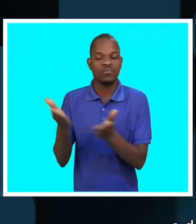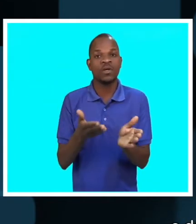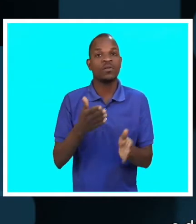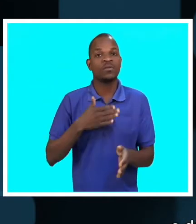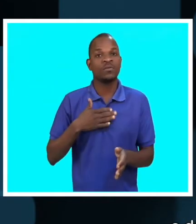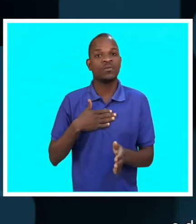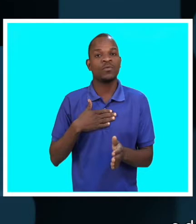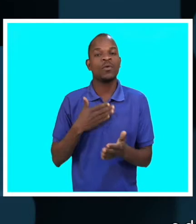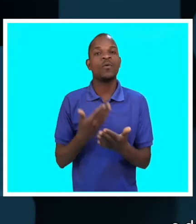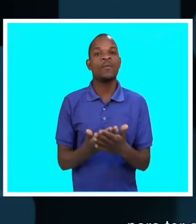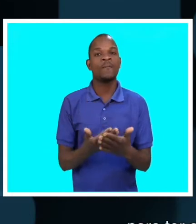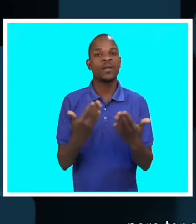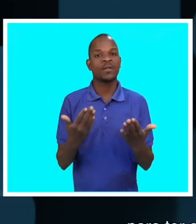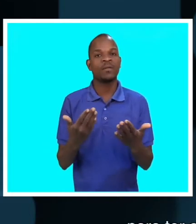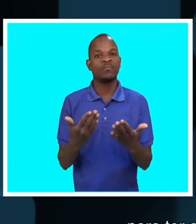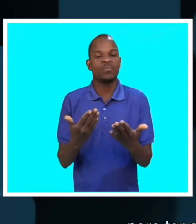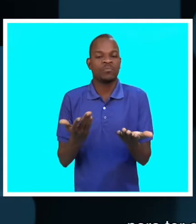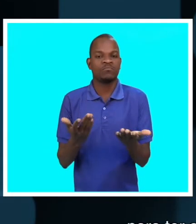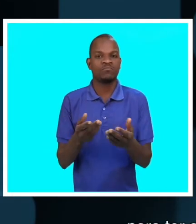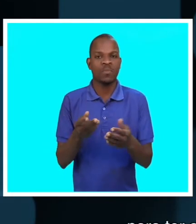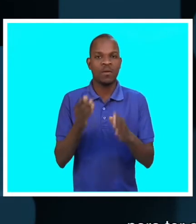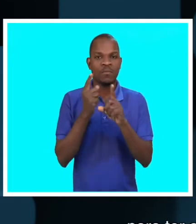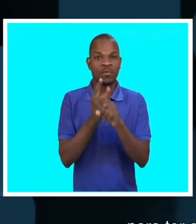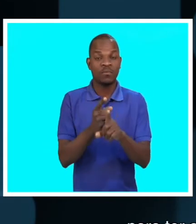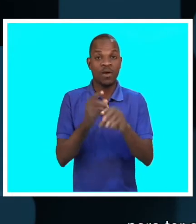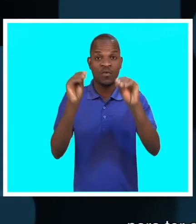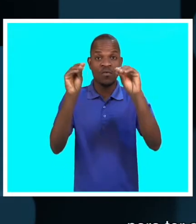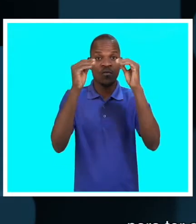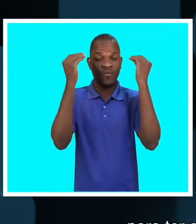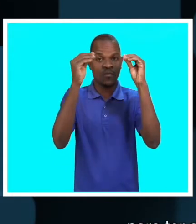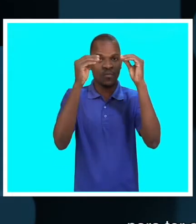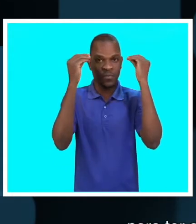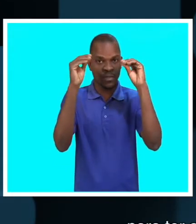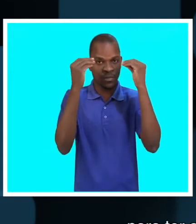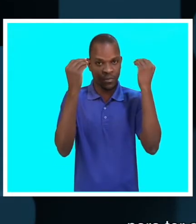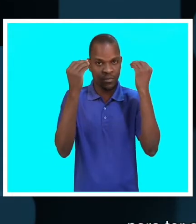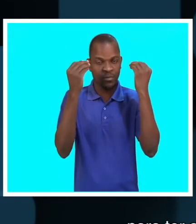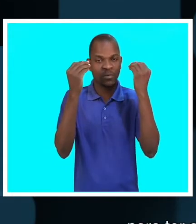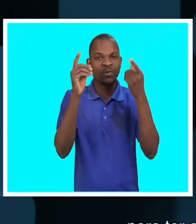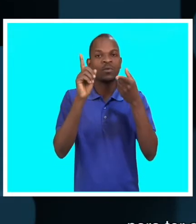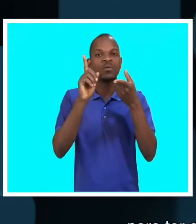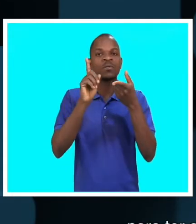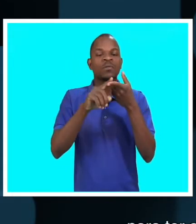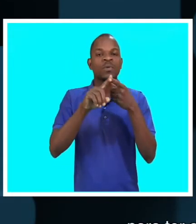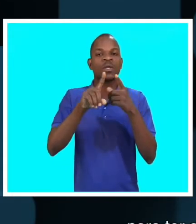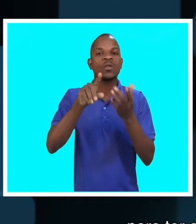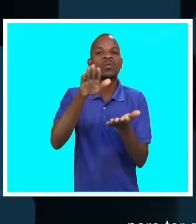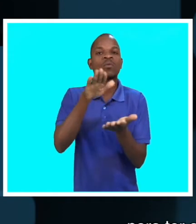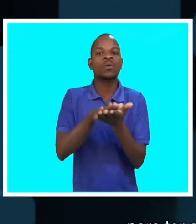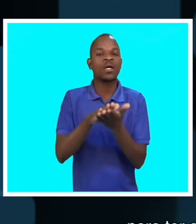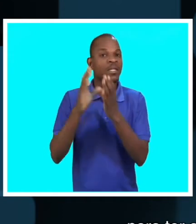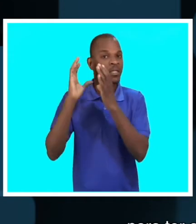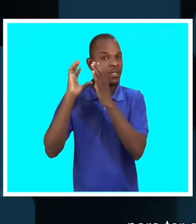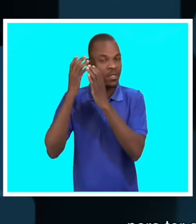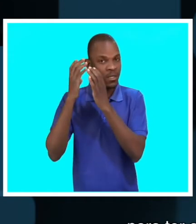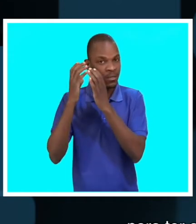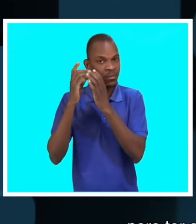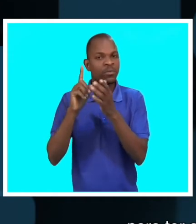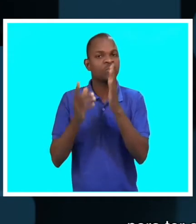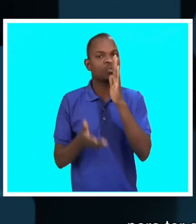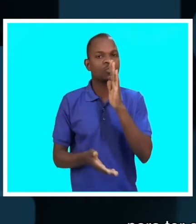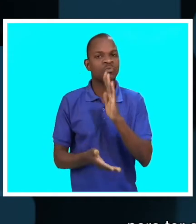Depois, convidaram para ter alguma formação na